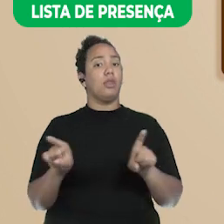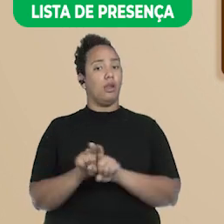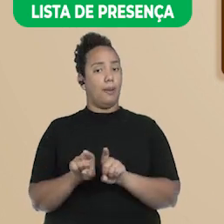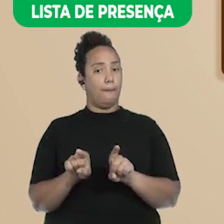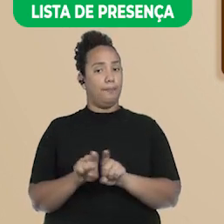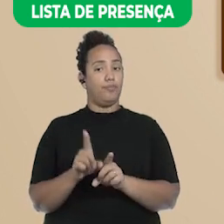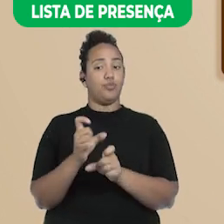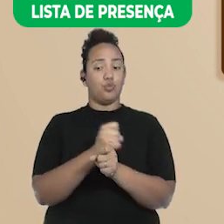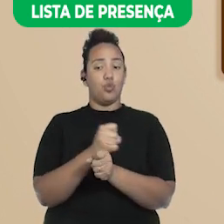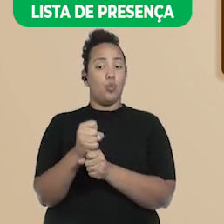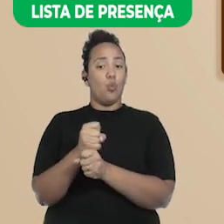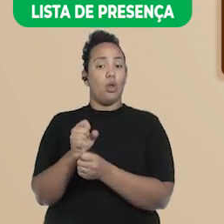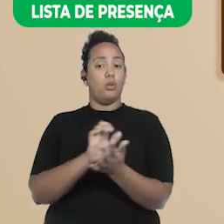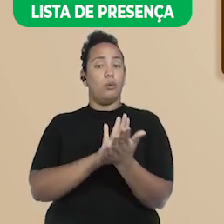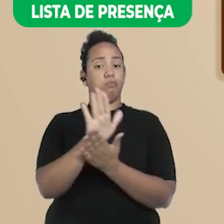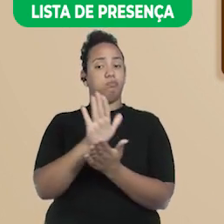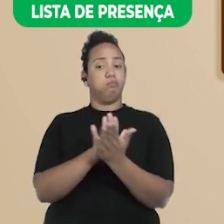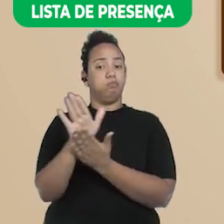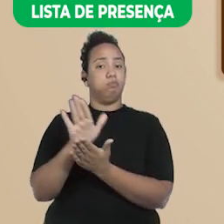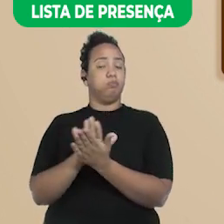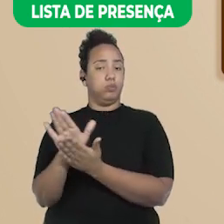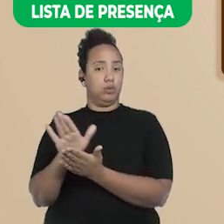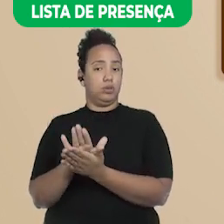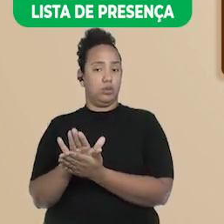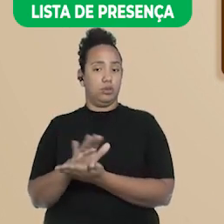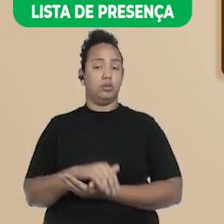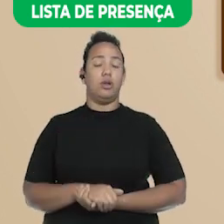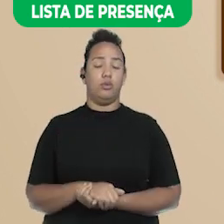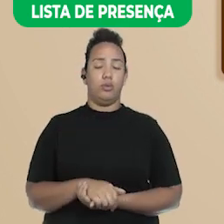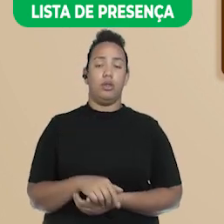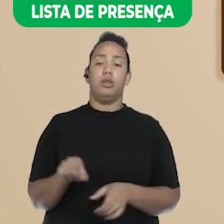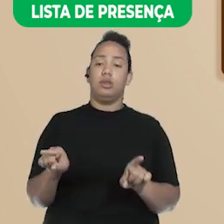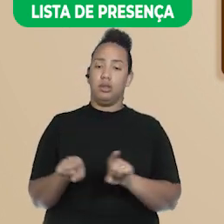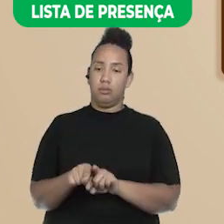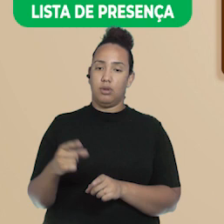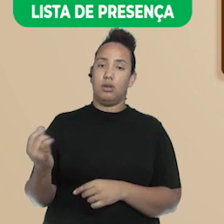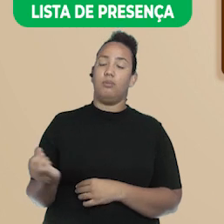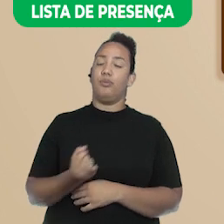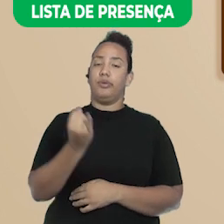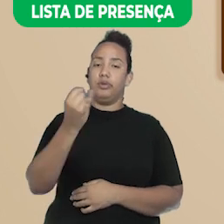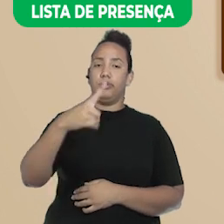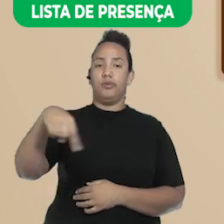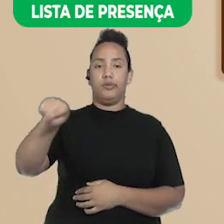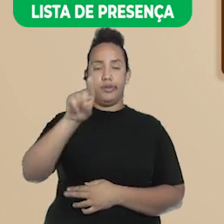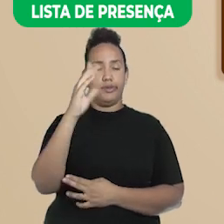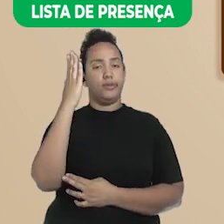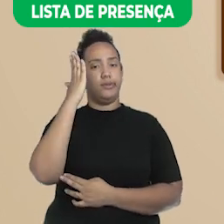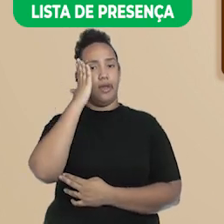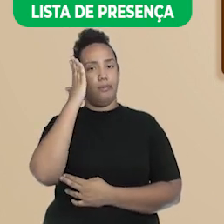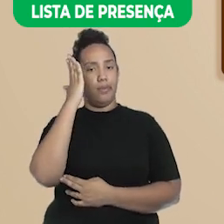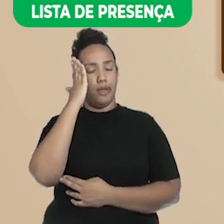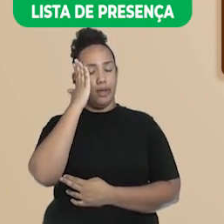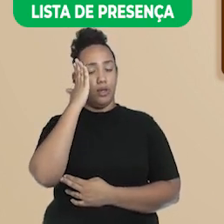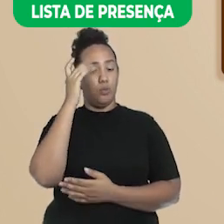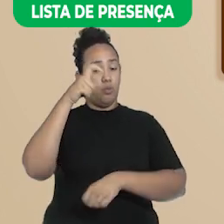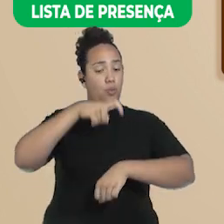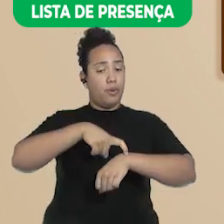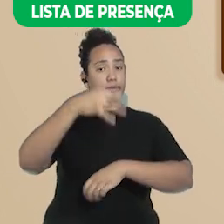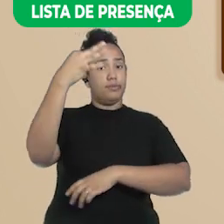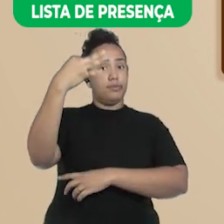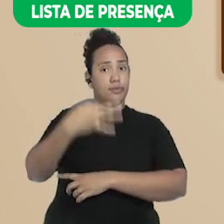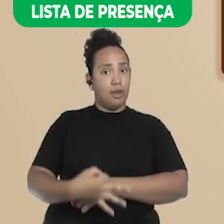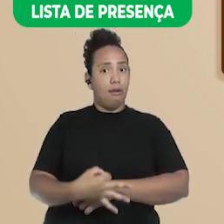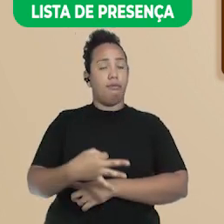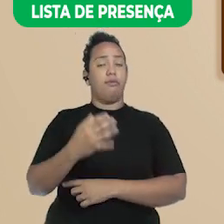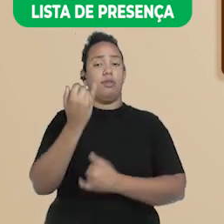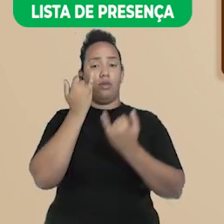de publicação da fonte referida, que é muito importante para que você esteja devidamente atualizado quanto à leitura da